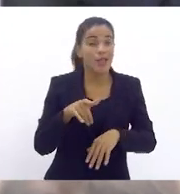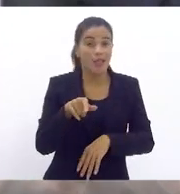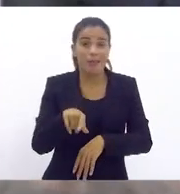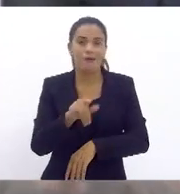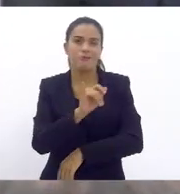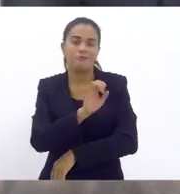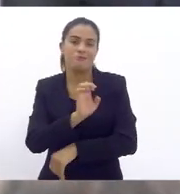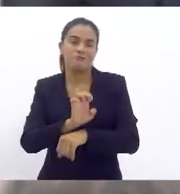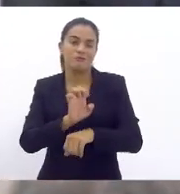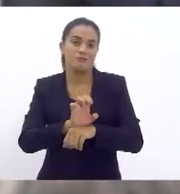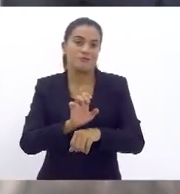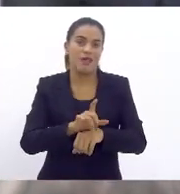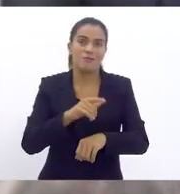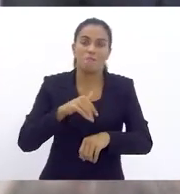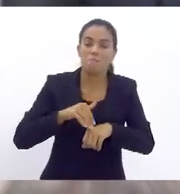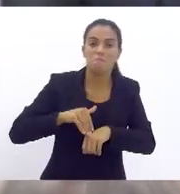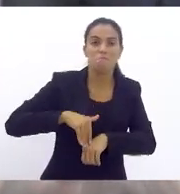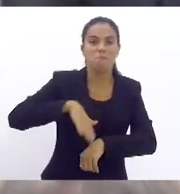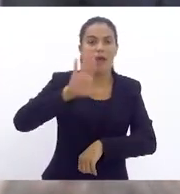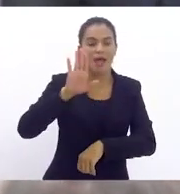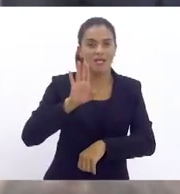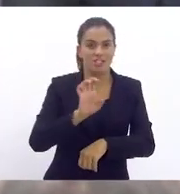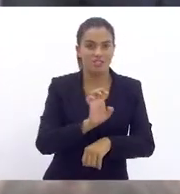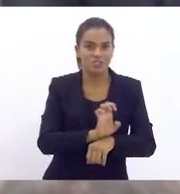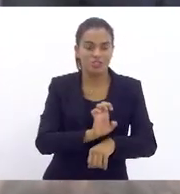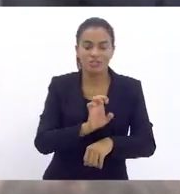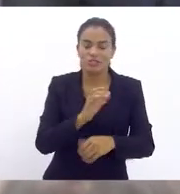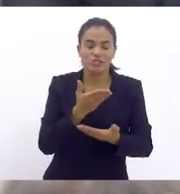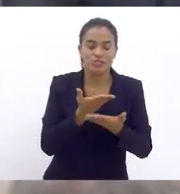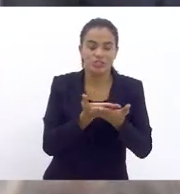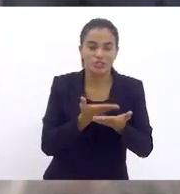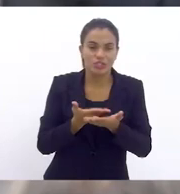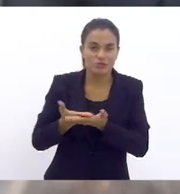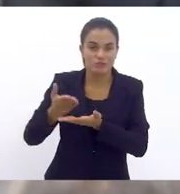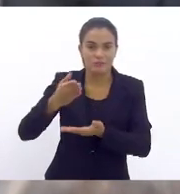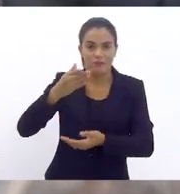tem o maior número de universidades de peso importante